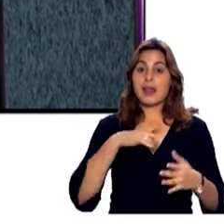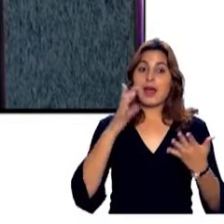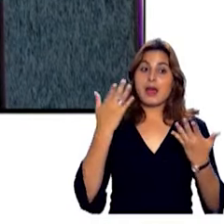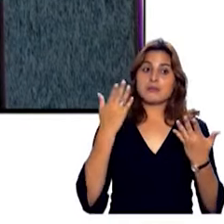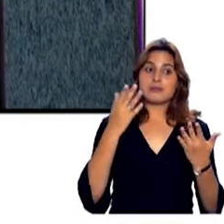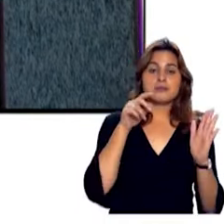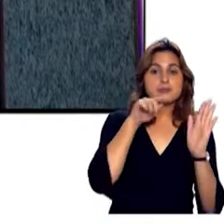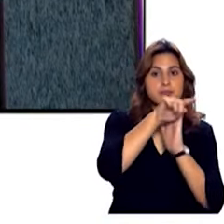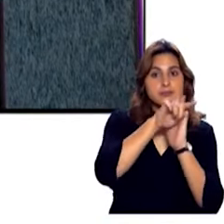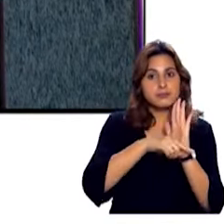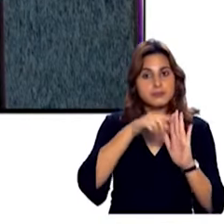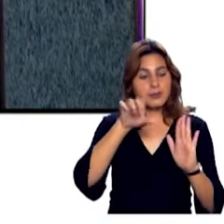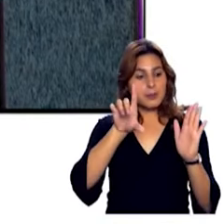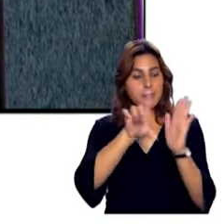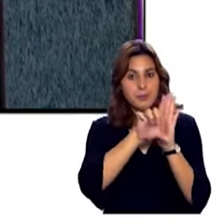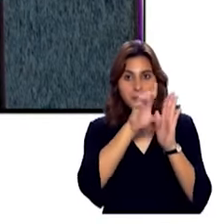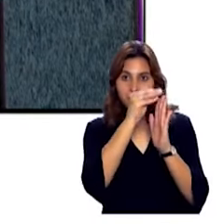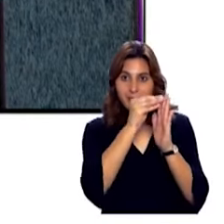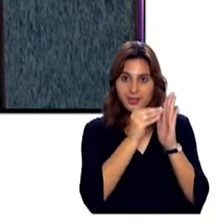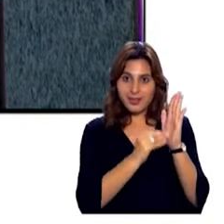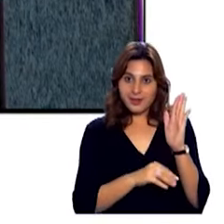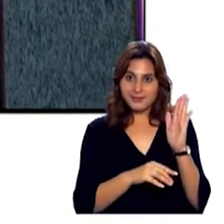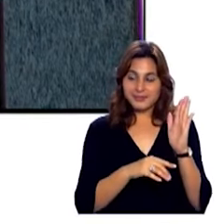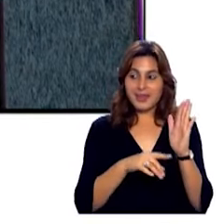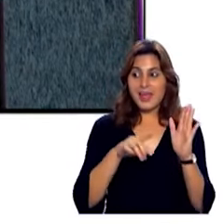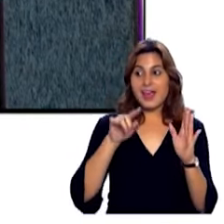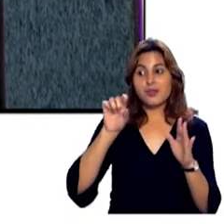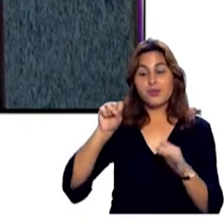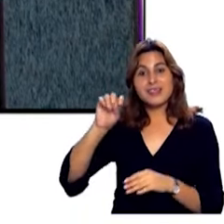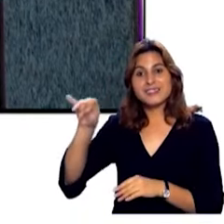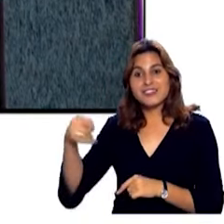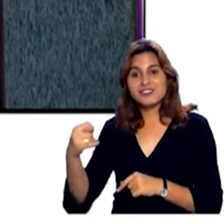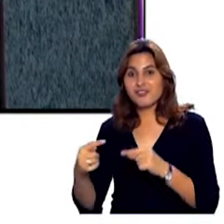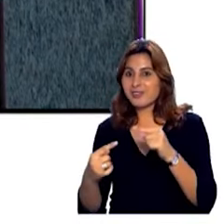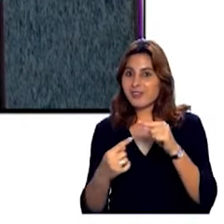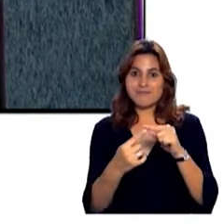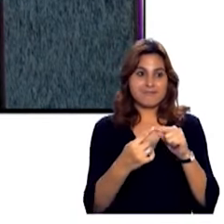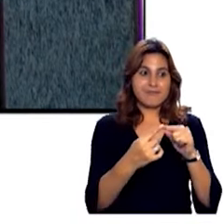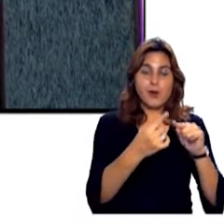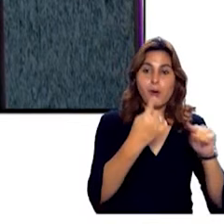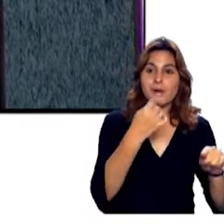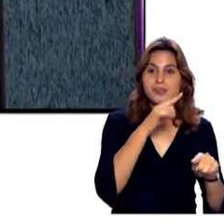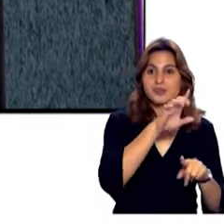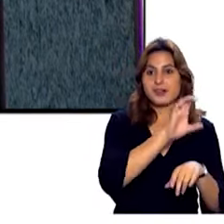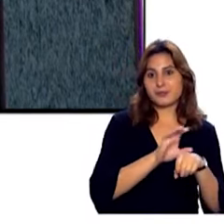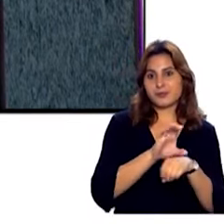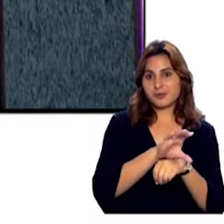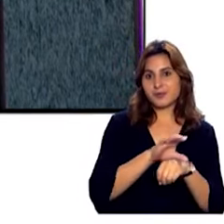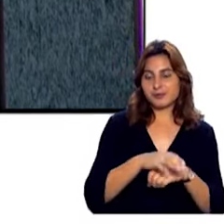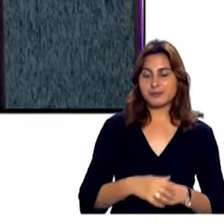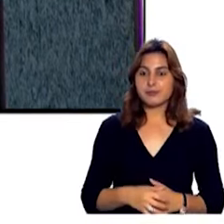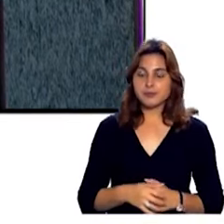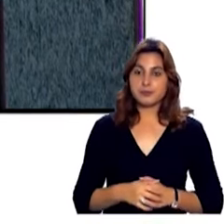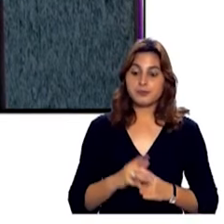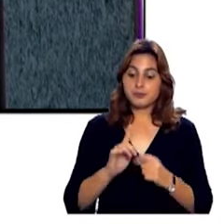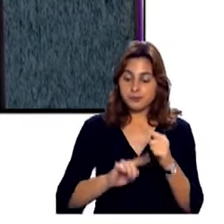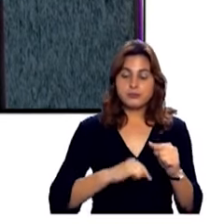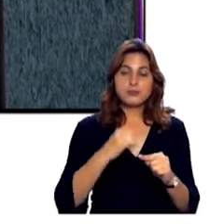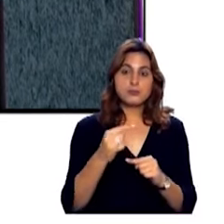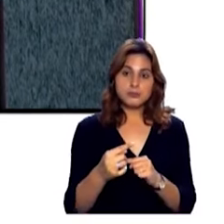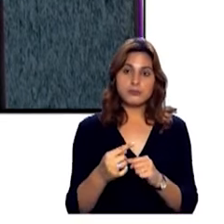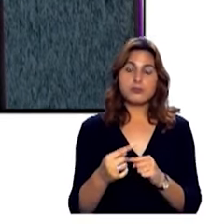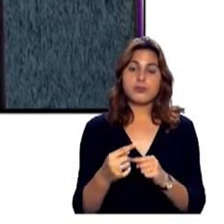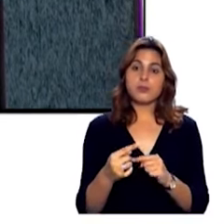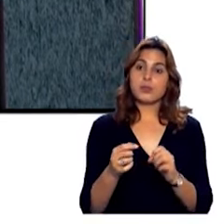do STJ é incompatível com a constituição para após isso